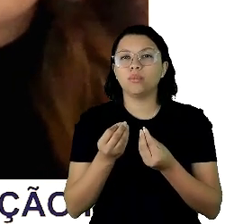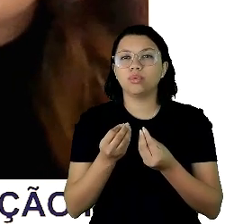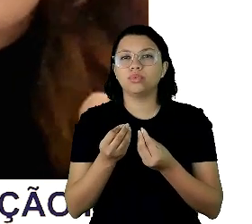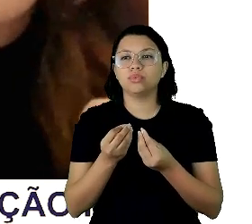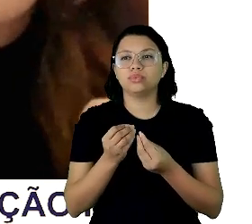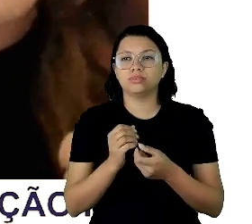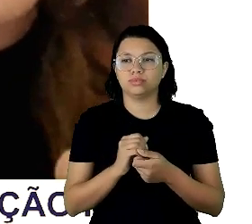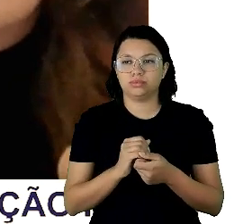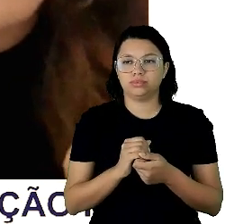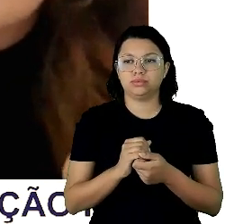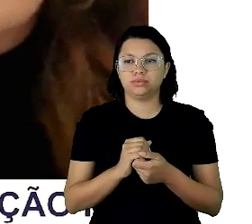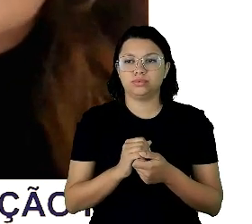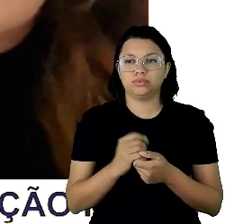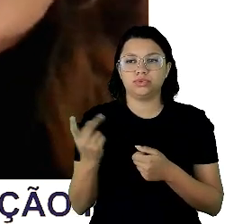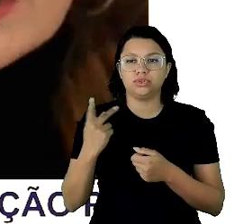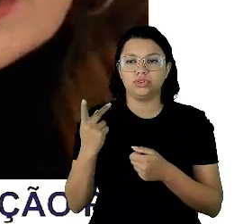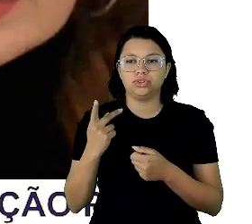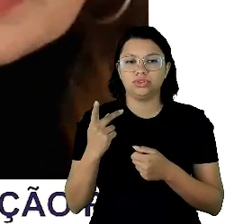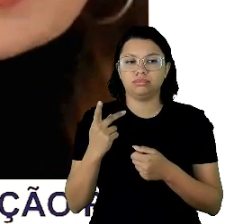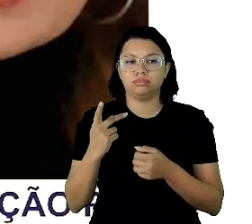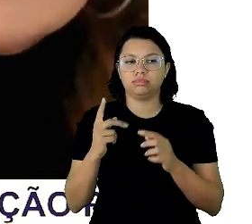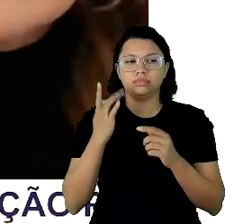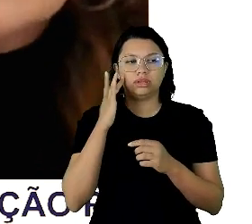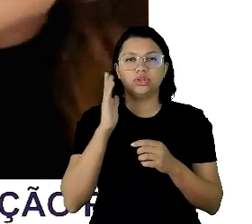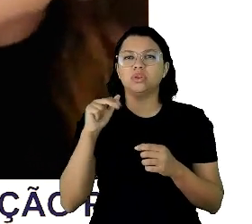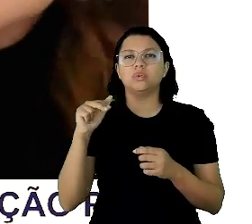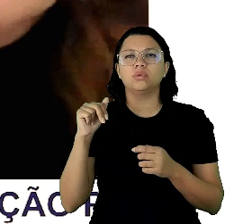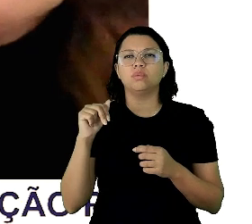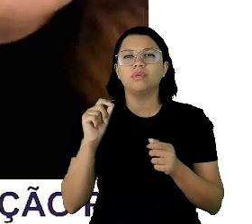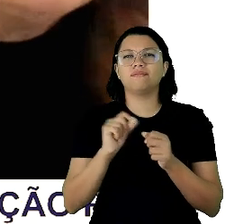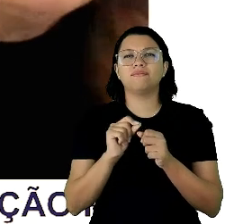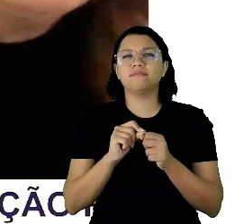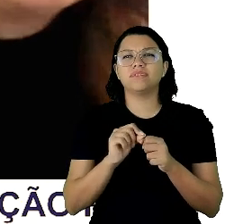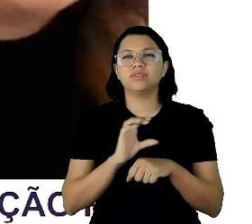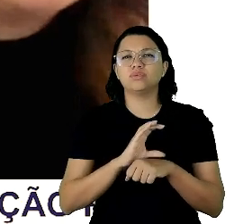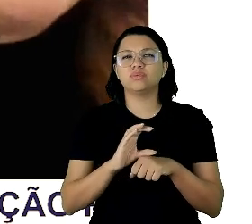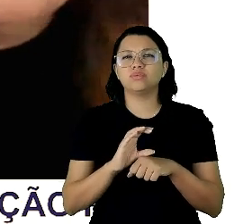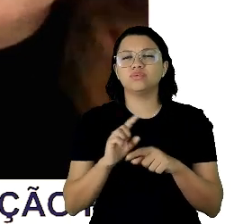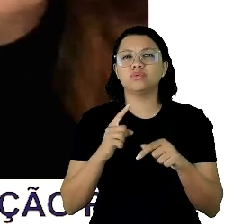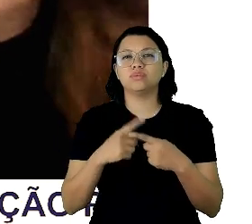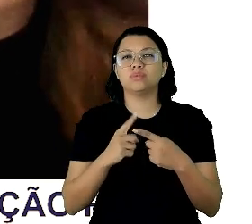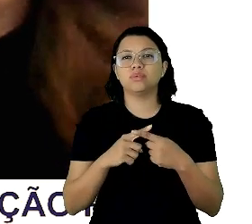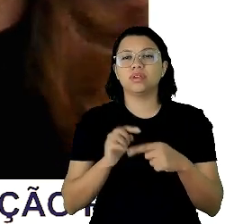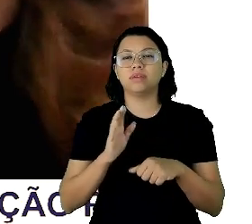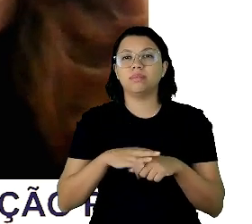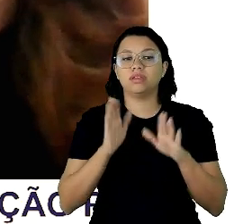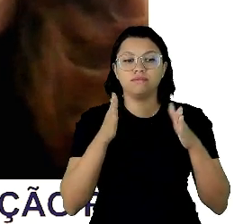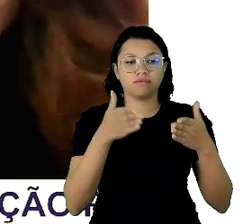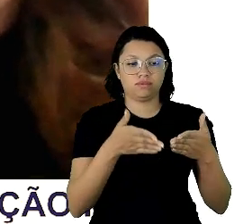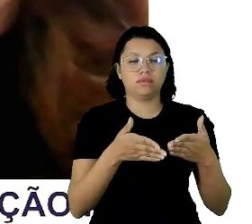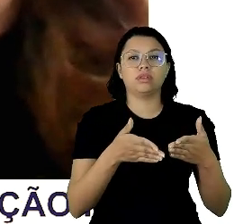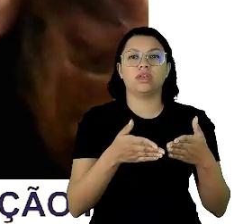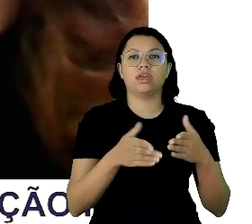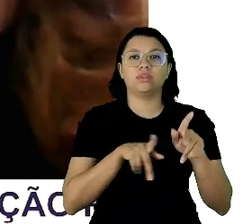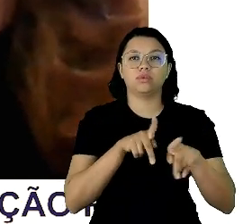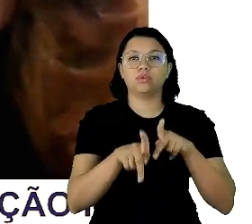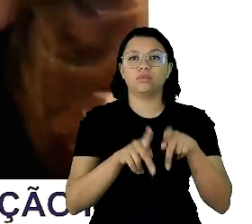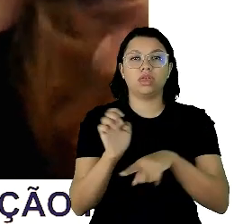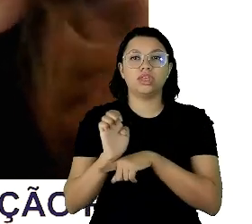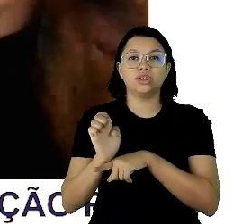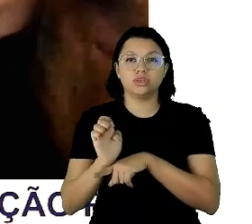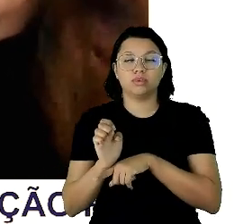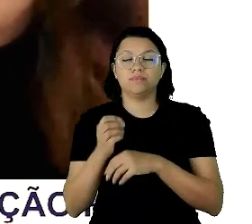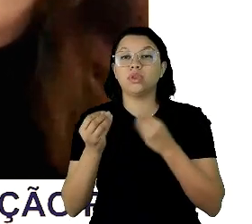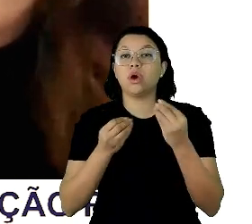eu nunca cheguei a fazer porque é um curso muito mais voltado para o pessoal da estadual, mas é um curso para como ouvir menores, né? Seria